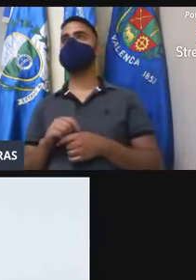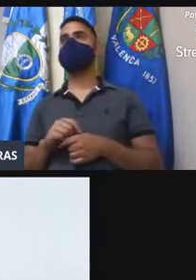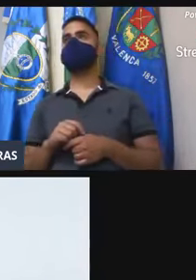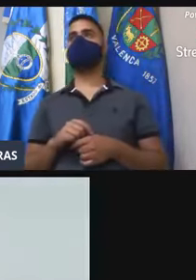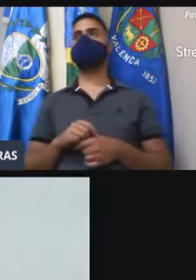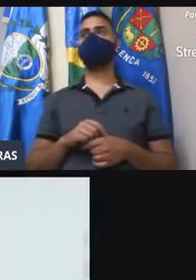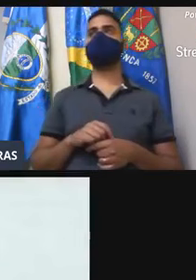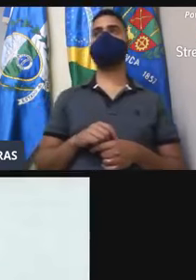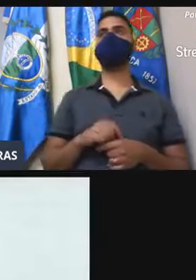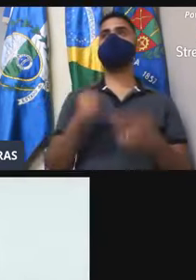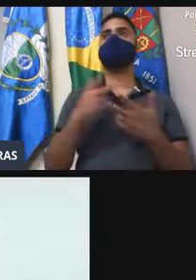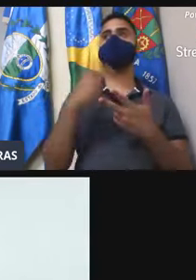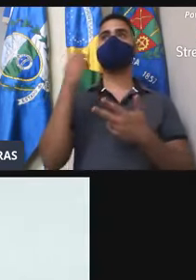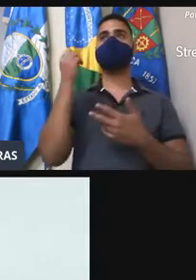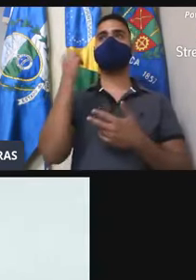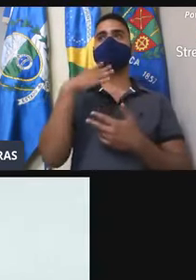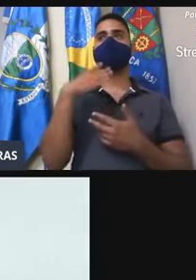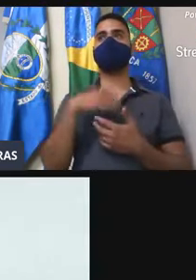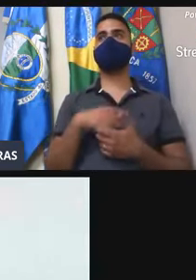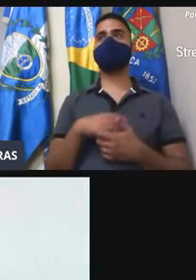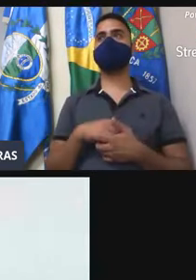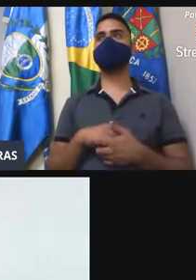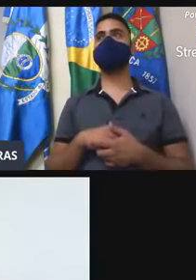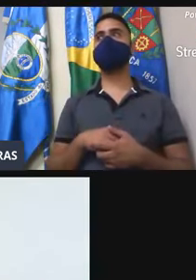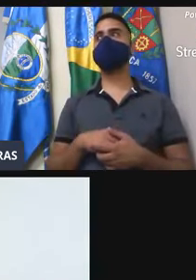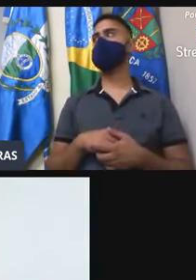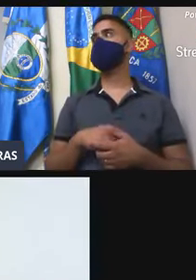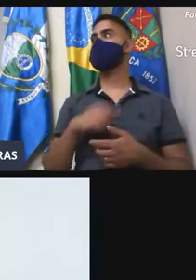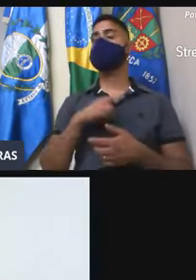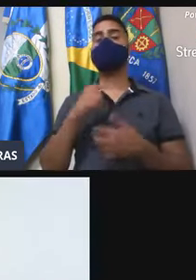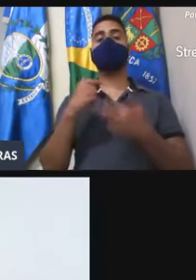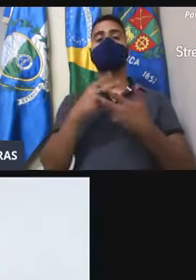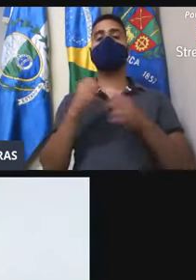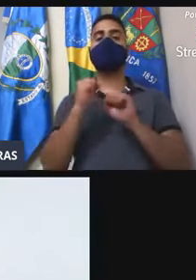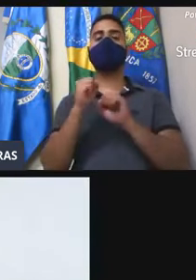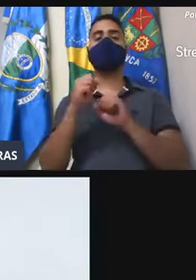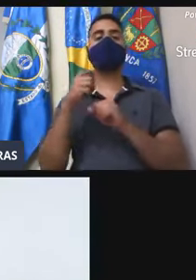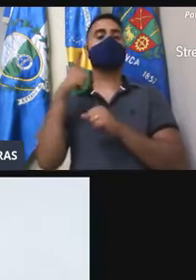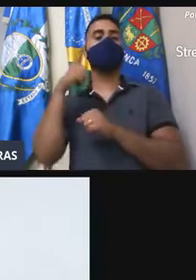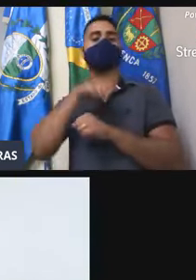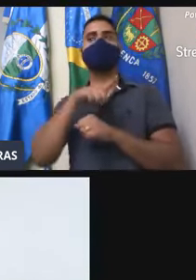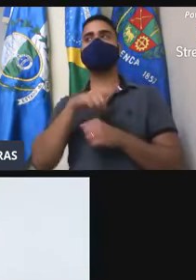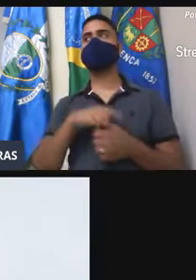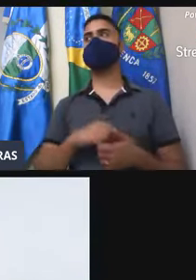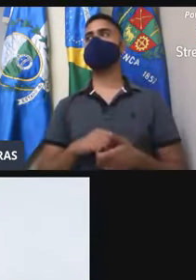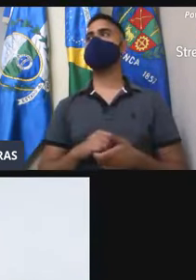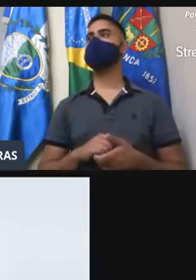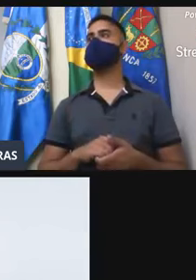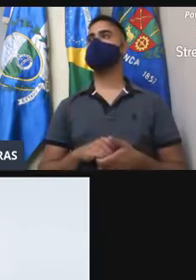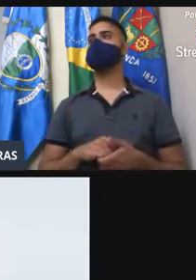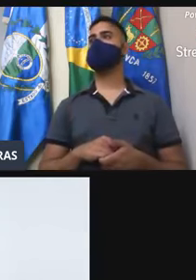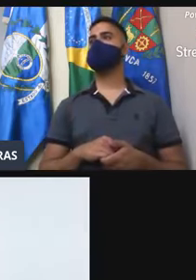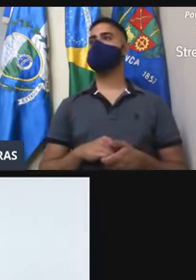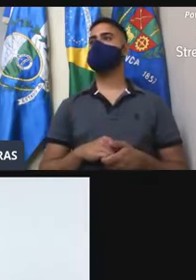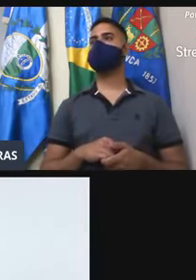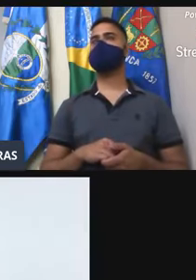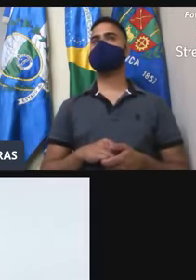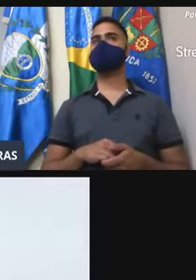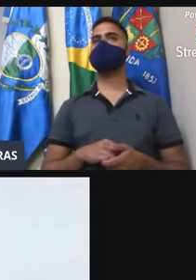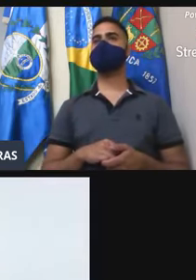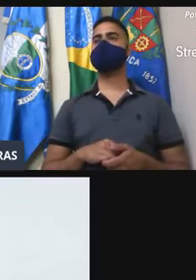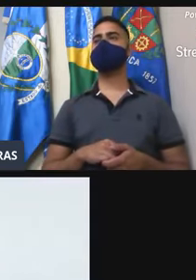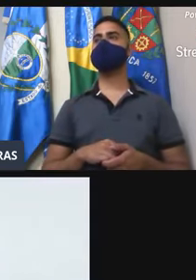situação nova para que as coisas possam acontecer. E também, vereador David, em